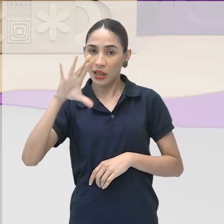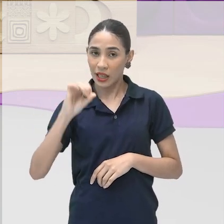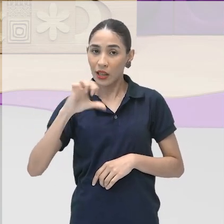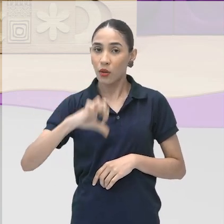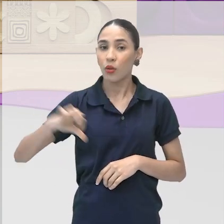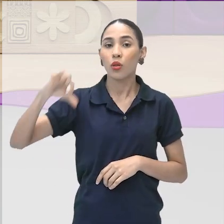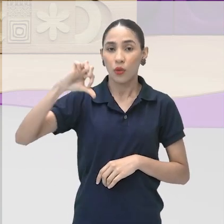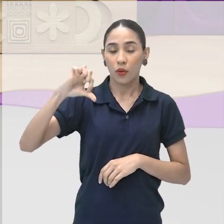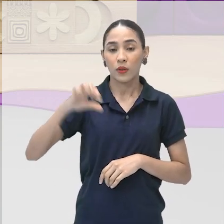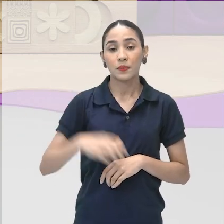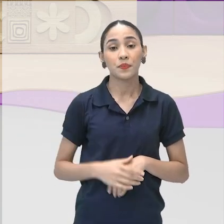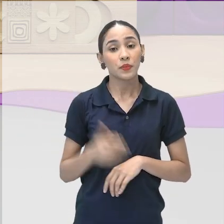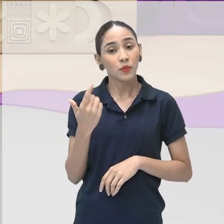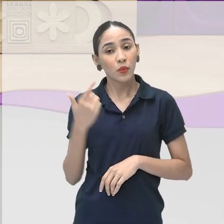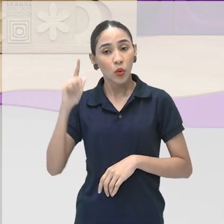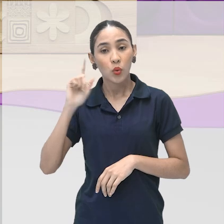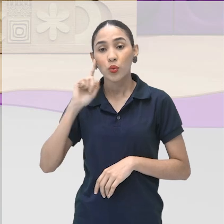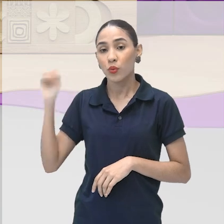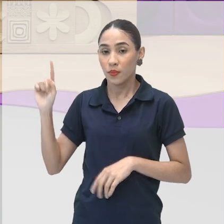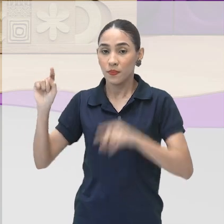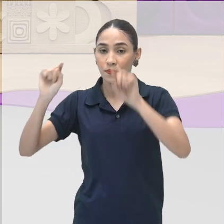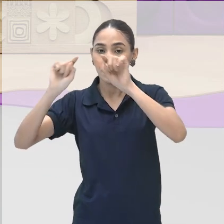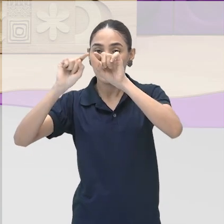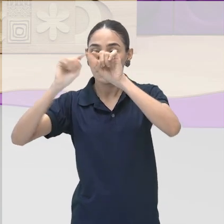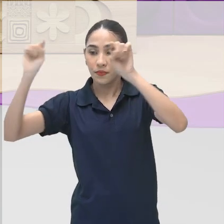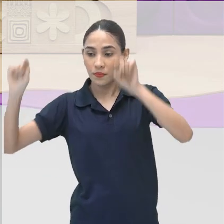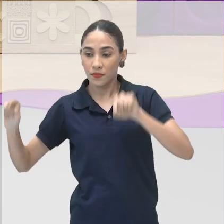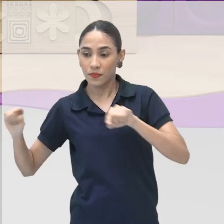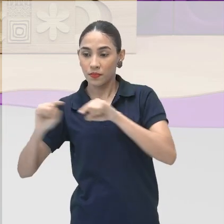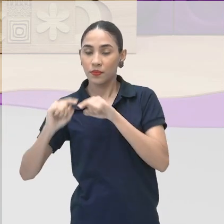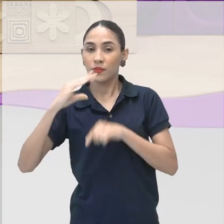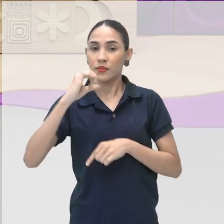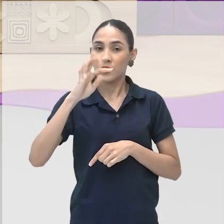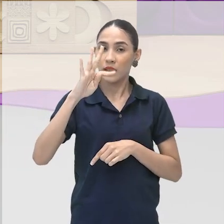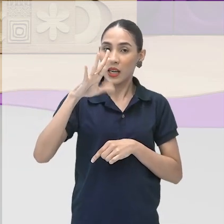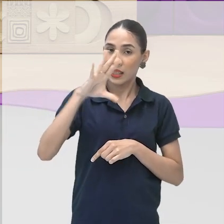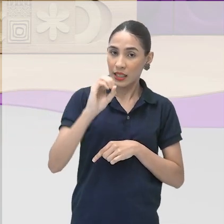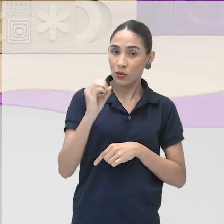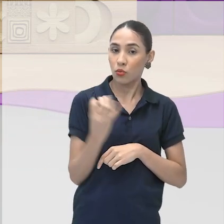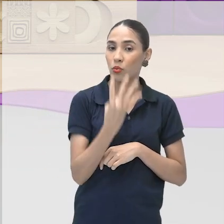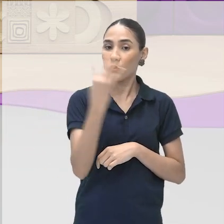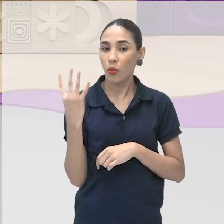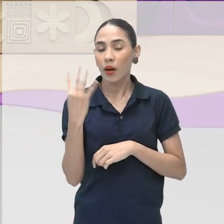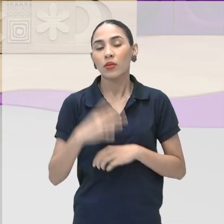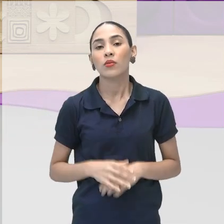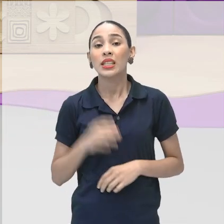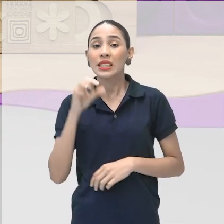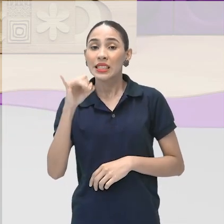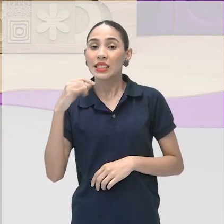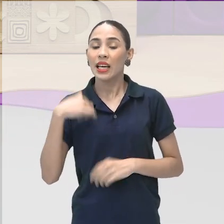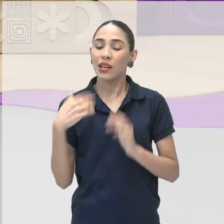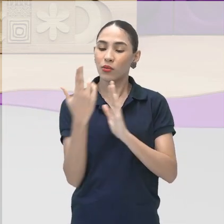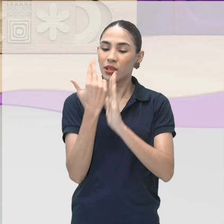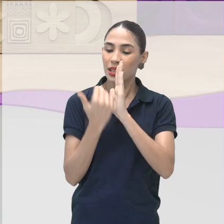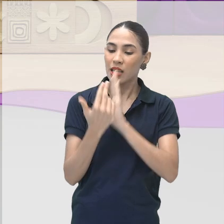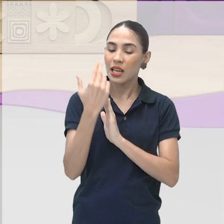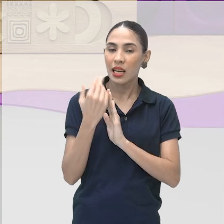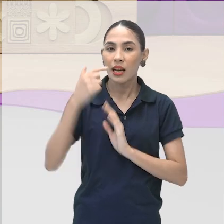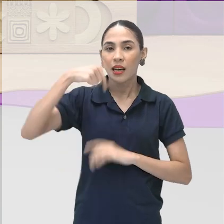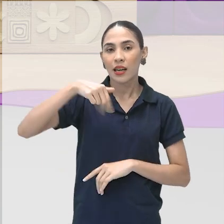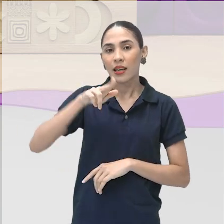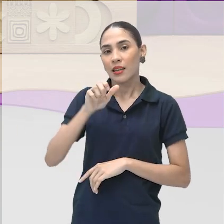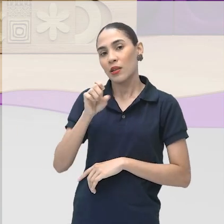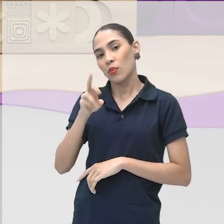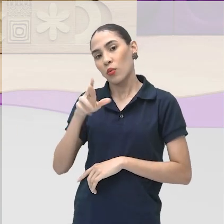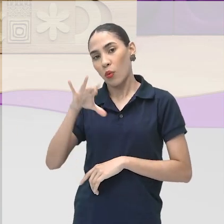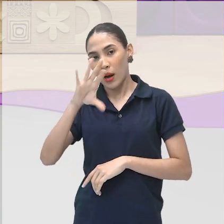ok? No outro lado, que é o cateto que mede 4, Se eu for desenhar um quadrado